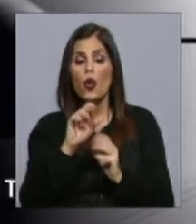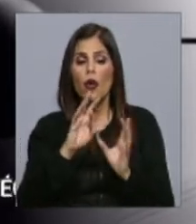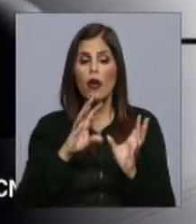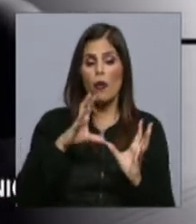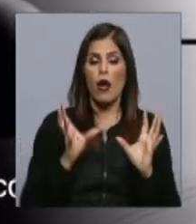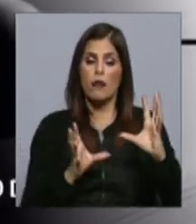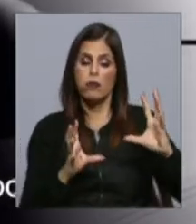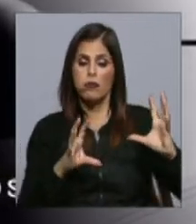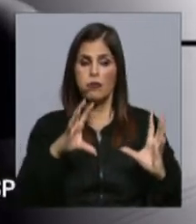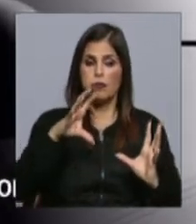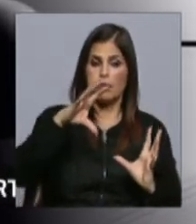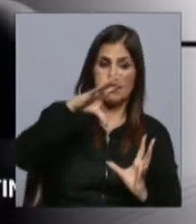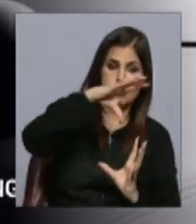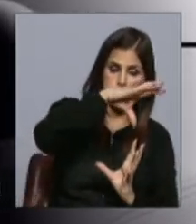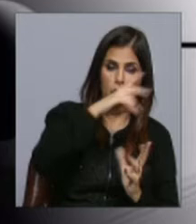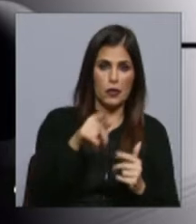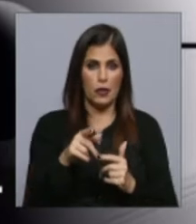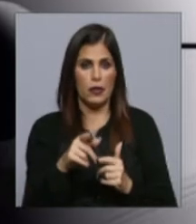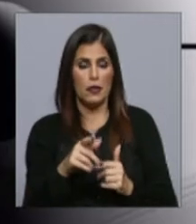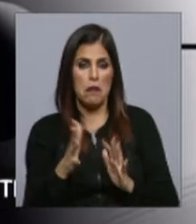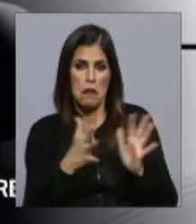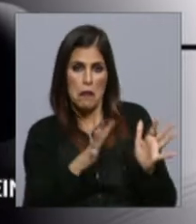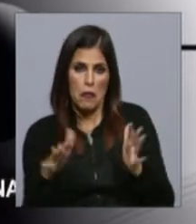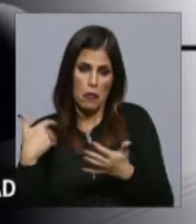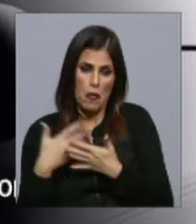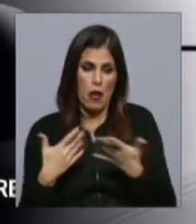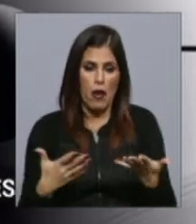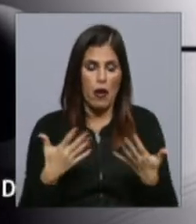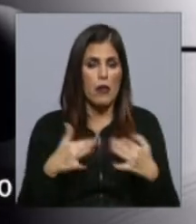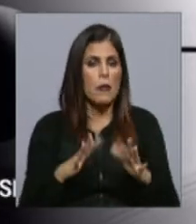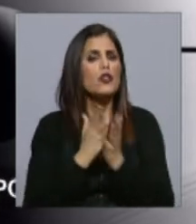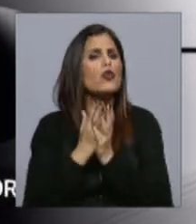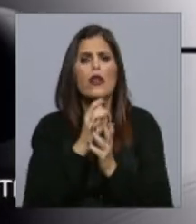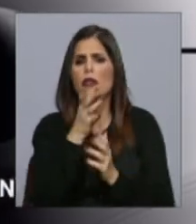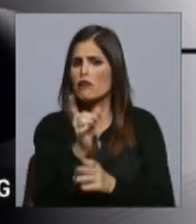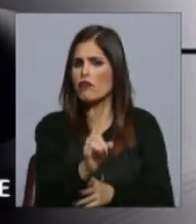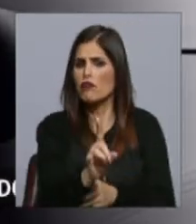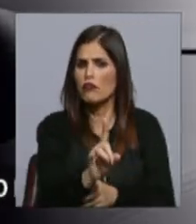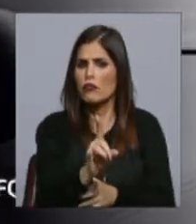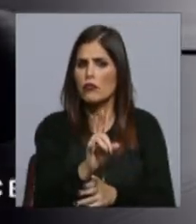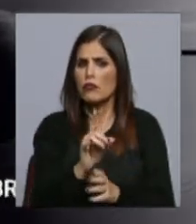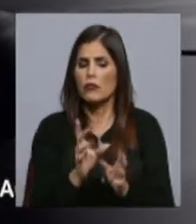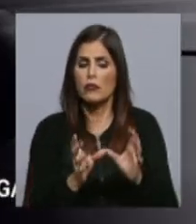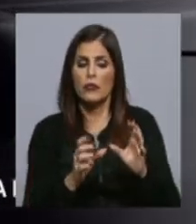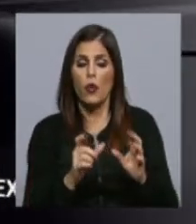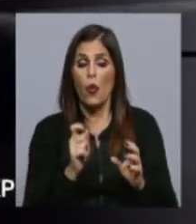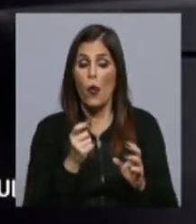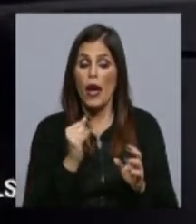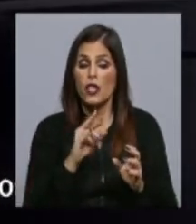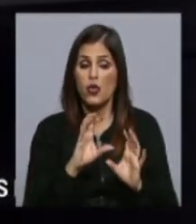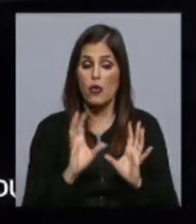desde o início, praticamente, da sua formação, até mais ou menos a esta altura. Este estudo diz o seguinte: não. Essa inclinação do eixo tornou-se muito